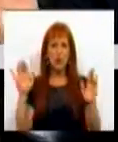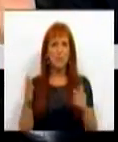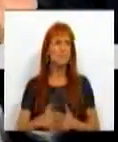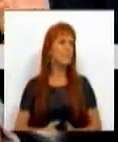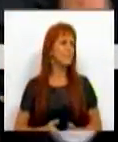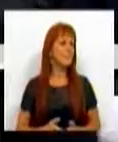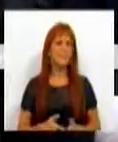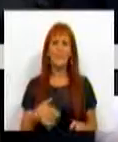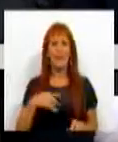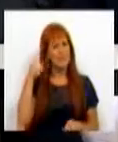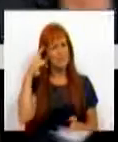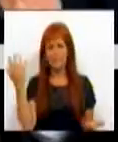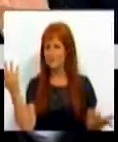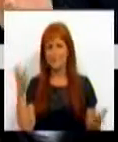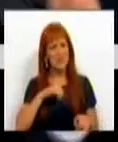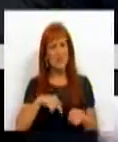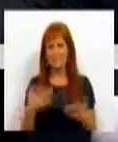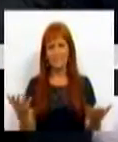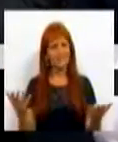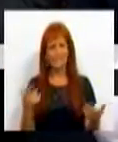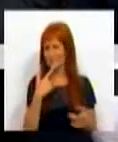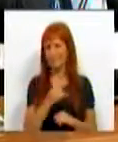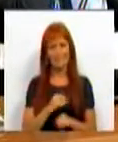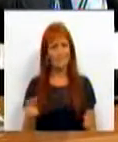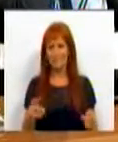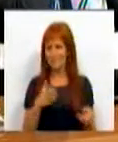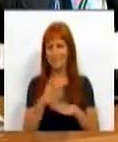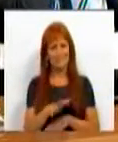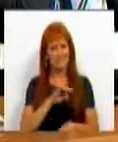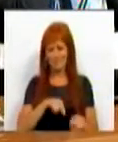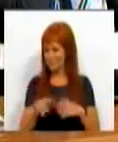os senhores reduziram... Oh, senhor deputado, isto é impensável, oh, senhor Presidente. Não é possível continuar.